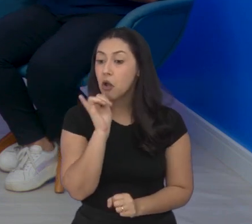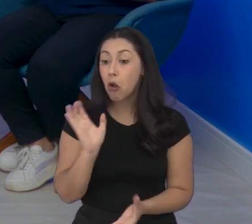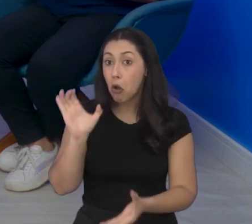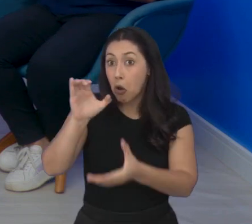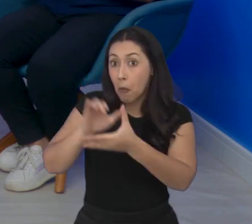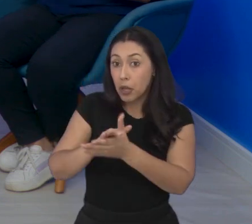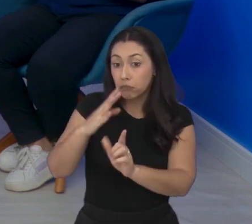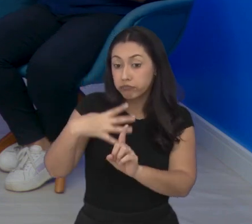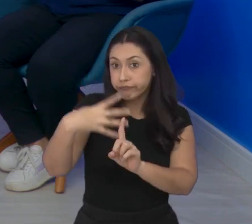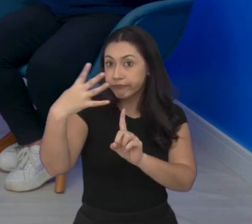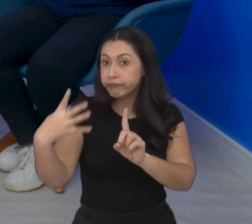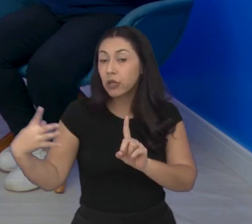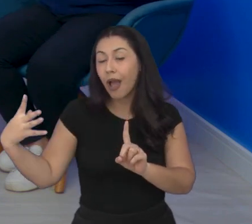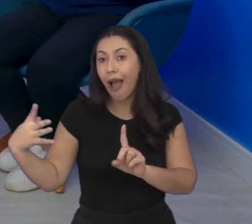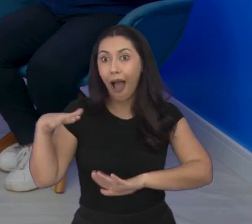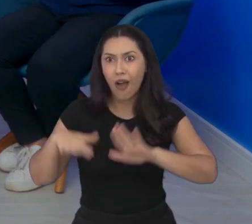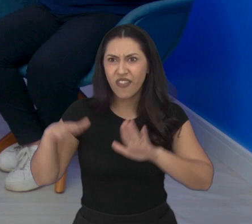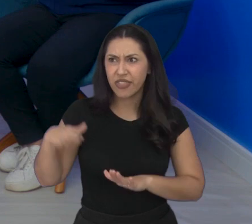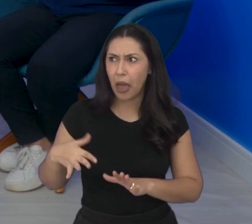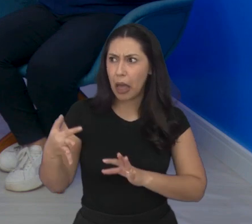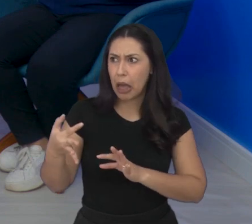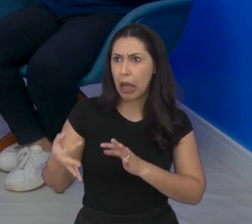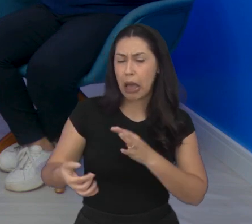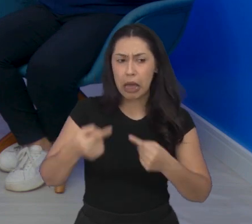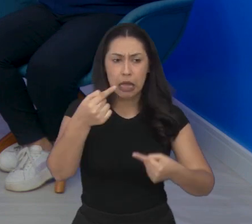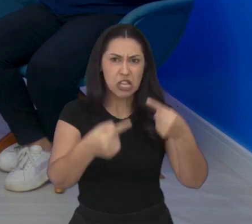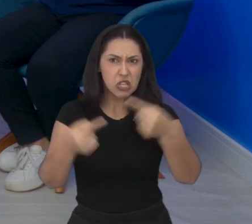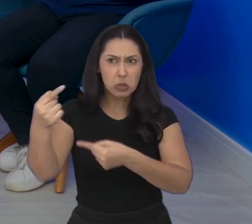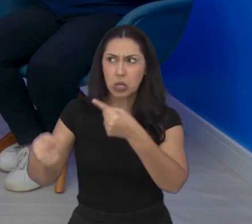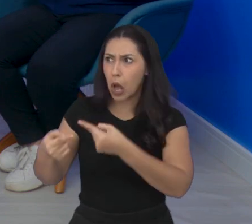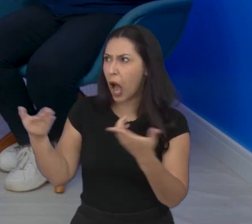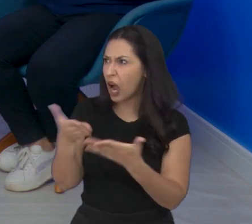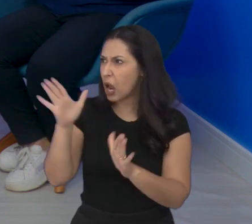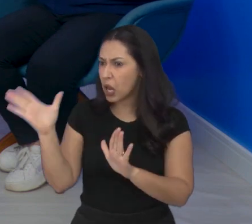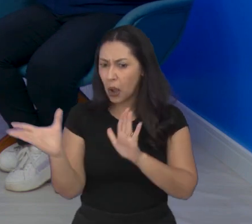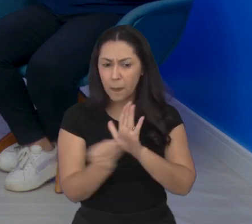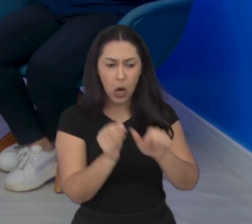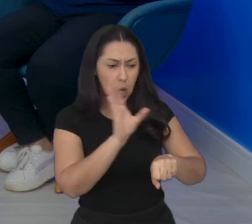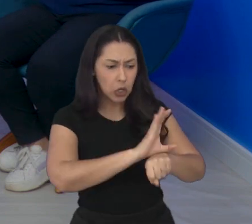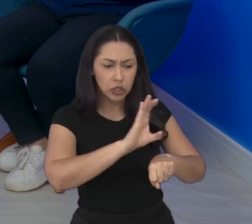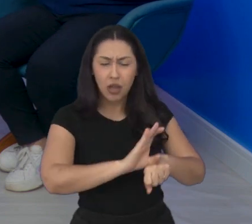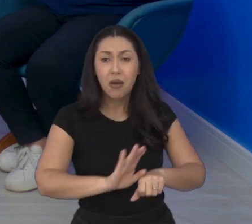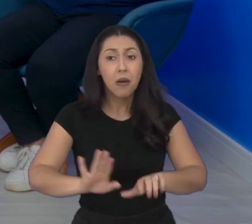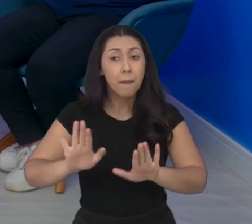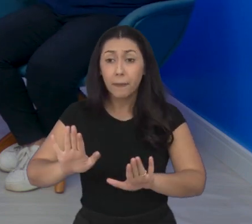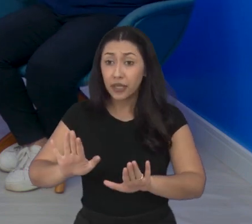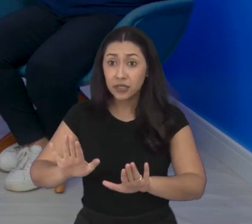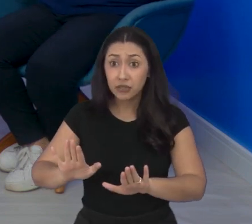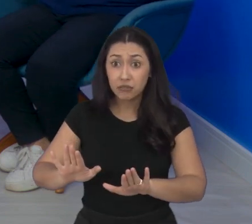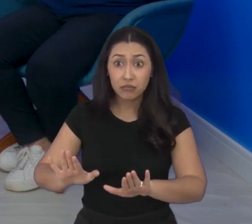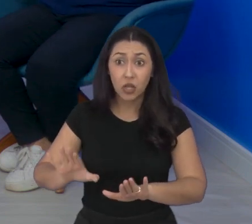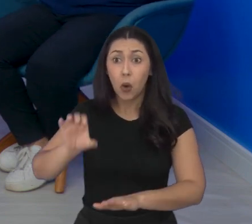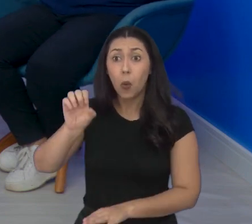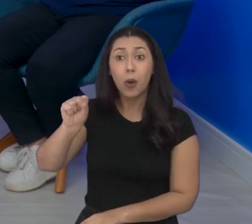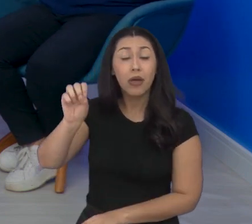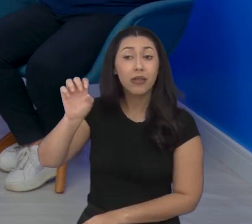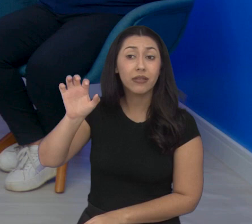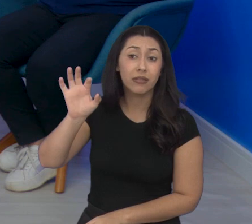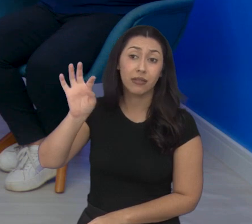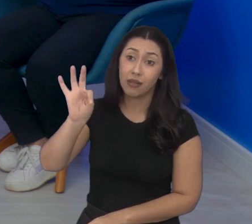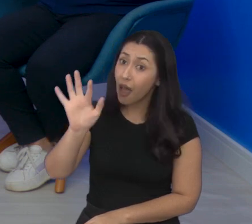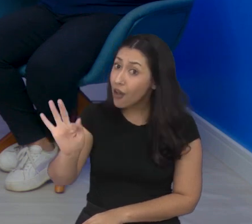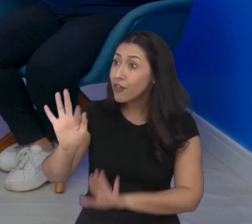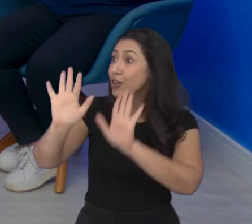entre pessoas do mesmo sexo gera uma polêmica, vai ser incluso agora no Código Civil, mas na verdade já existe uma decisão do STF